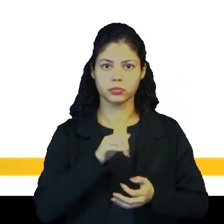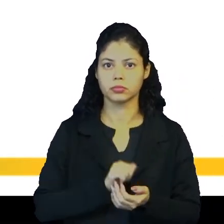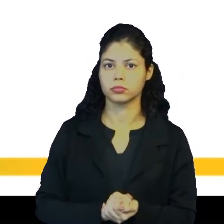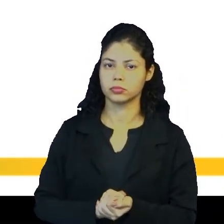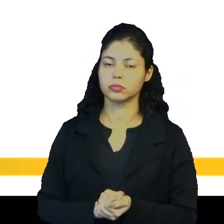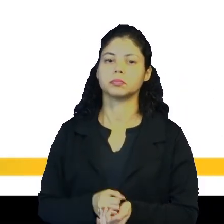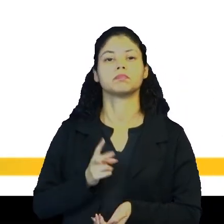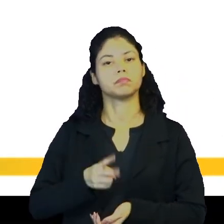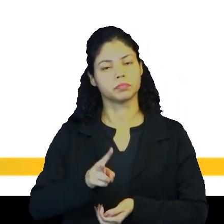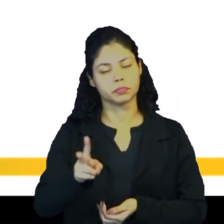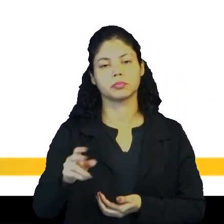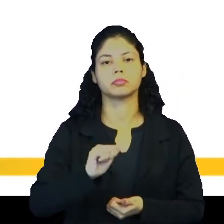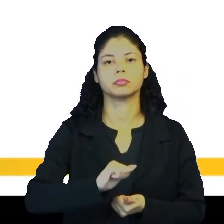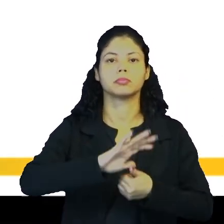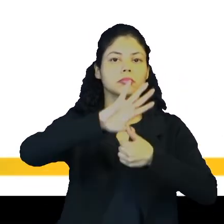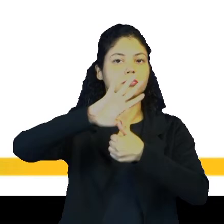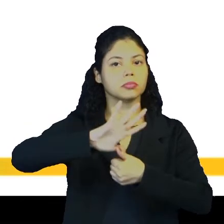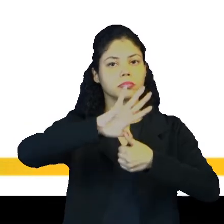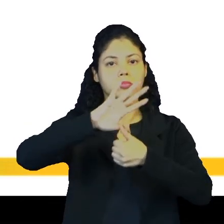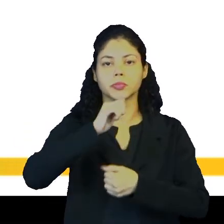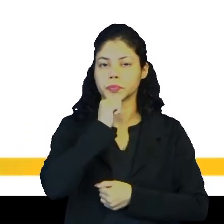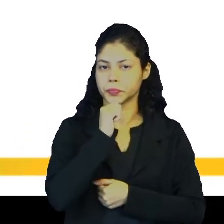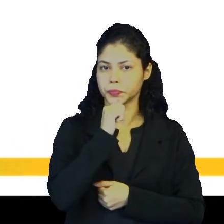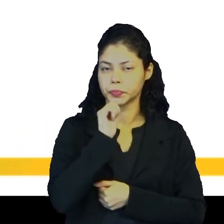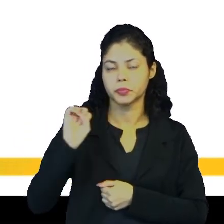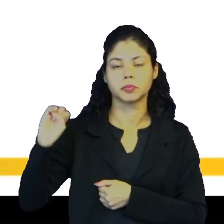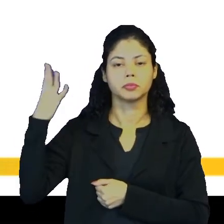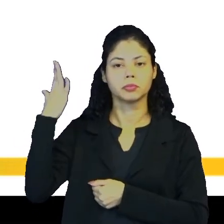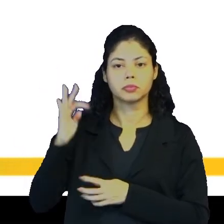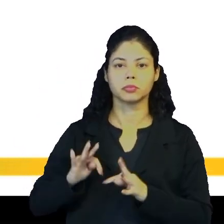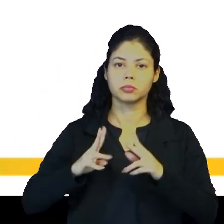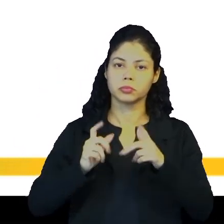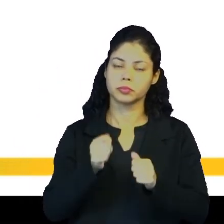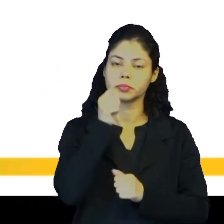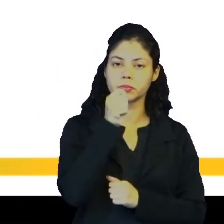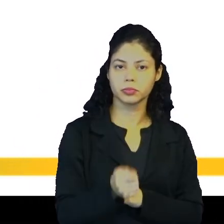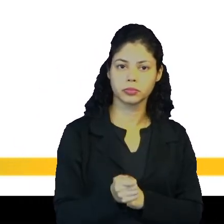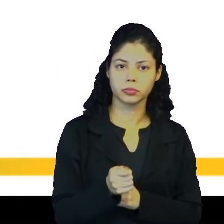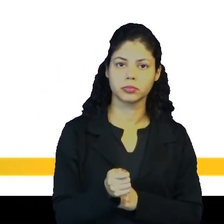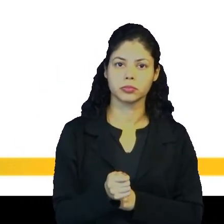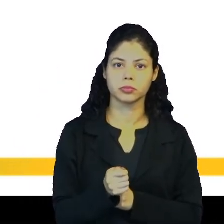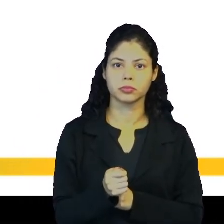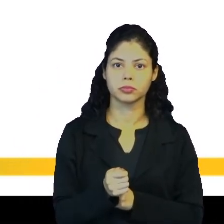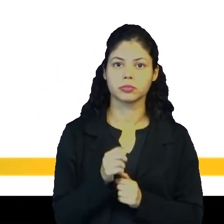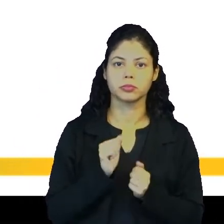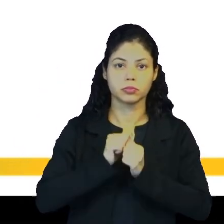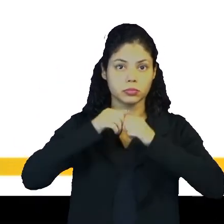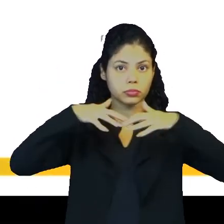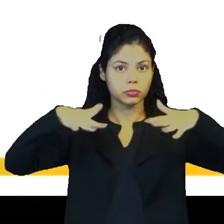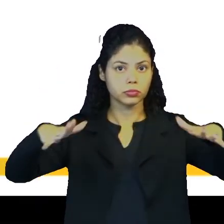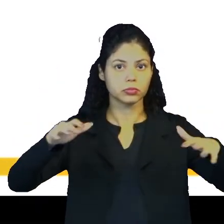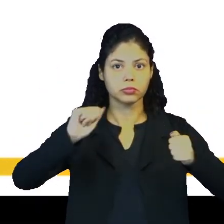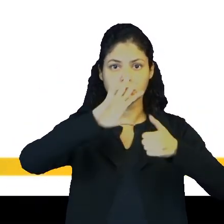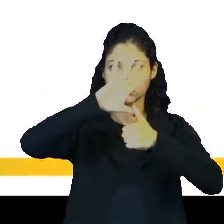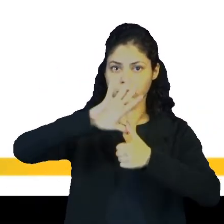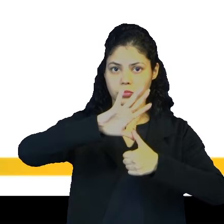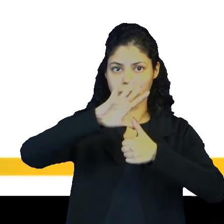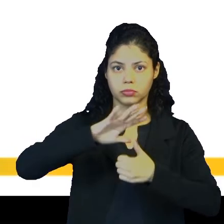aí sobre a América do Sul, e sobre esse pretexto, né, todas as ditaduras militares foram instauradas na América do